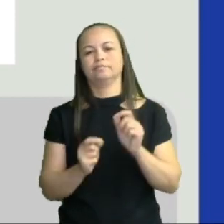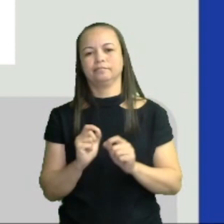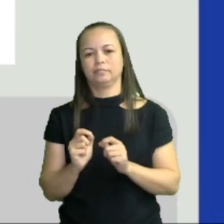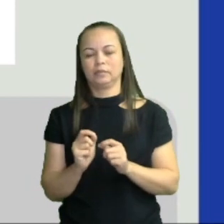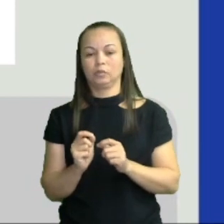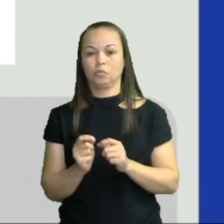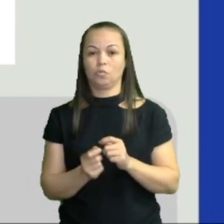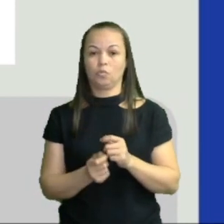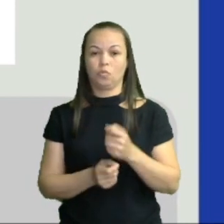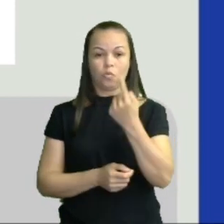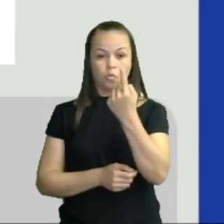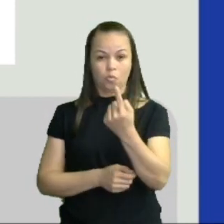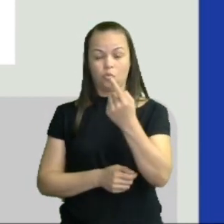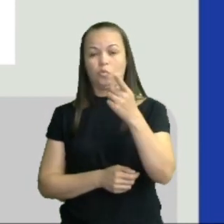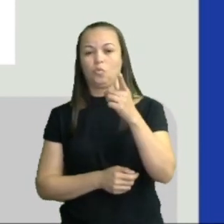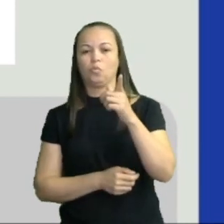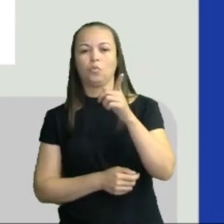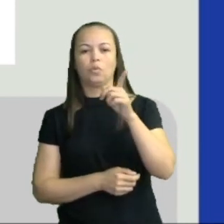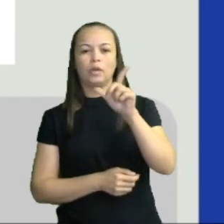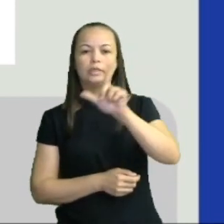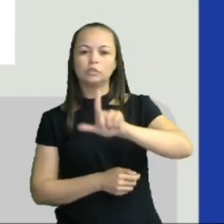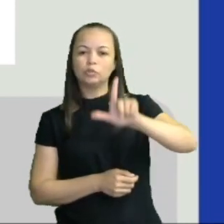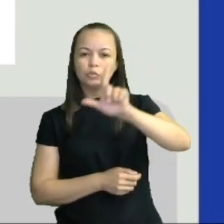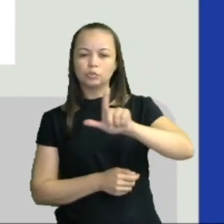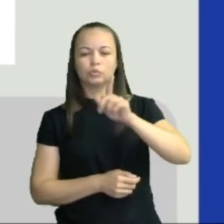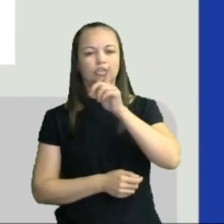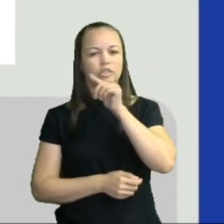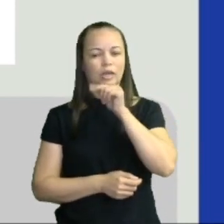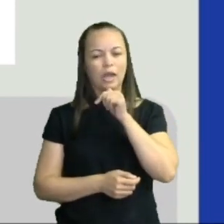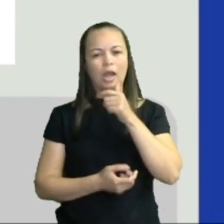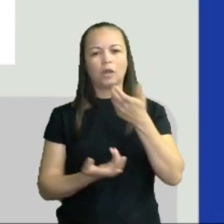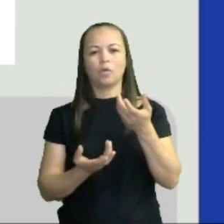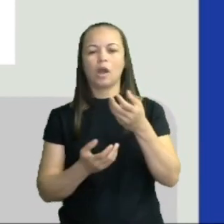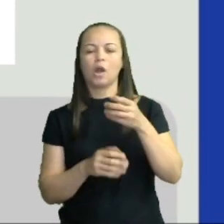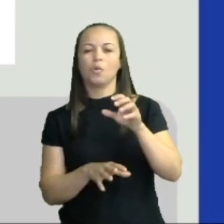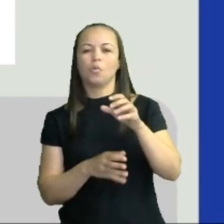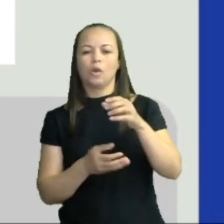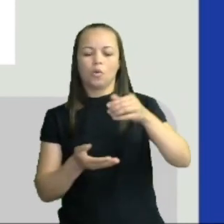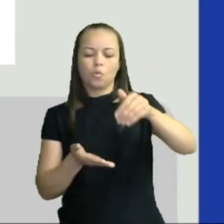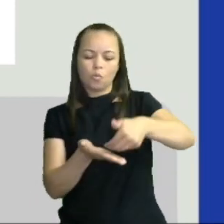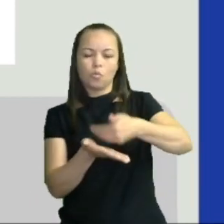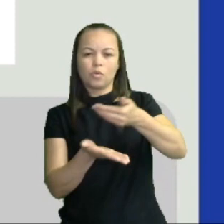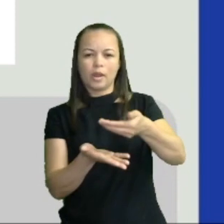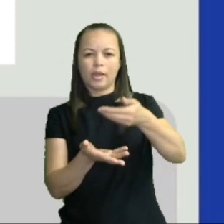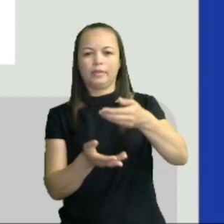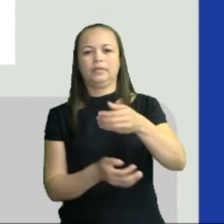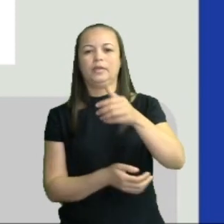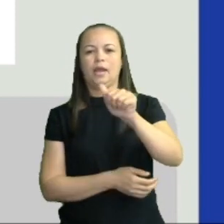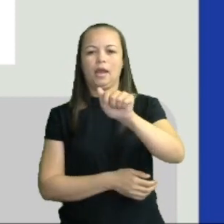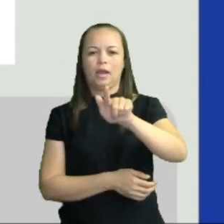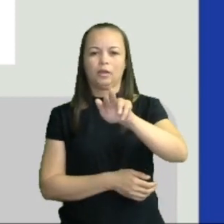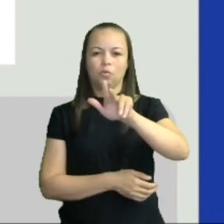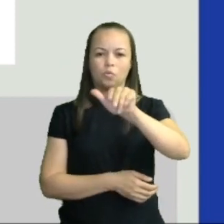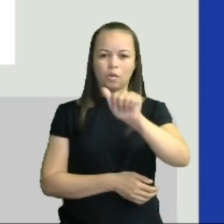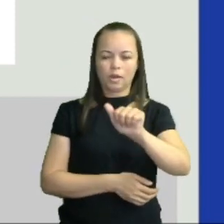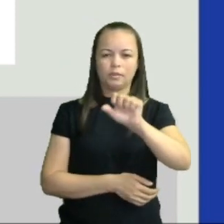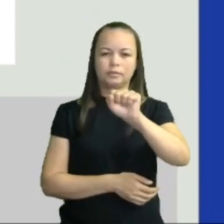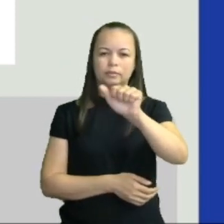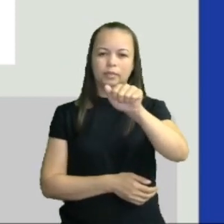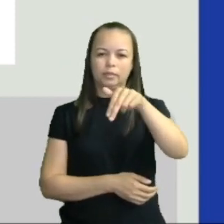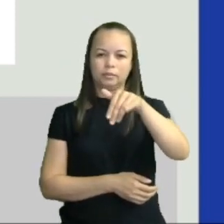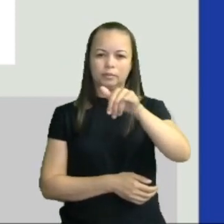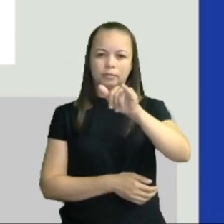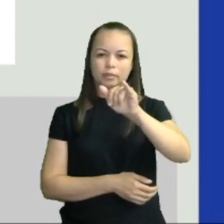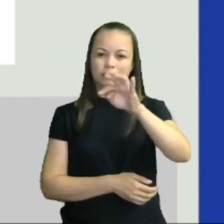de água, 1 colher de sopa de água sanitária, e aí você coloca todas as frutas ali e deixa por 15